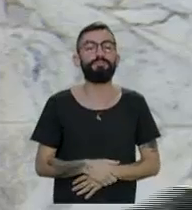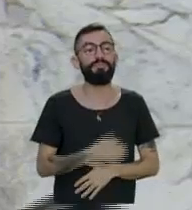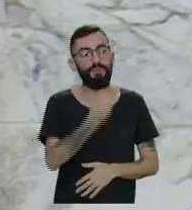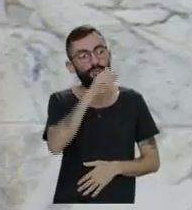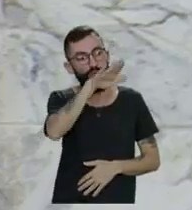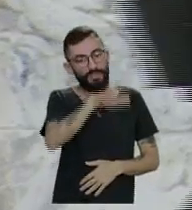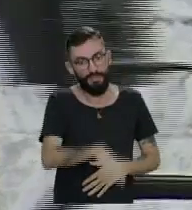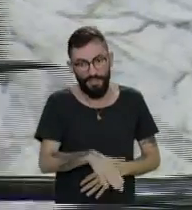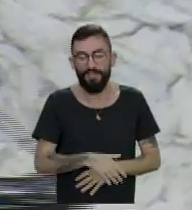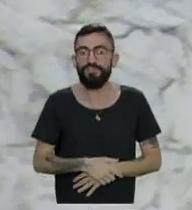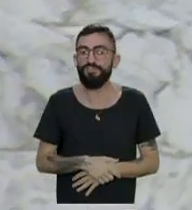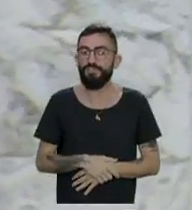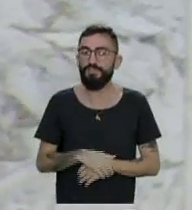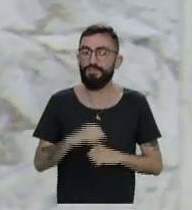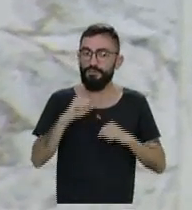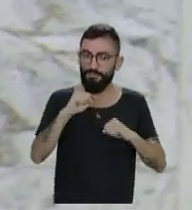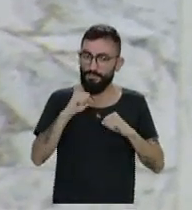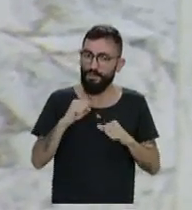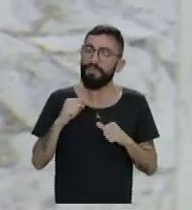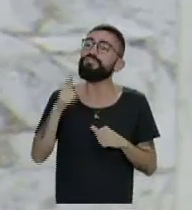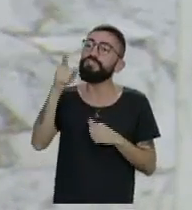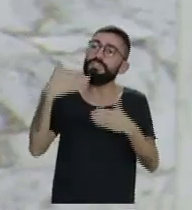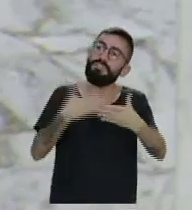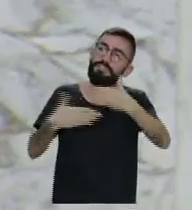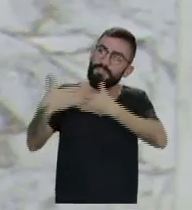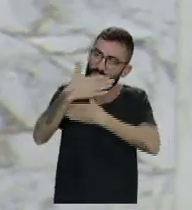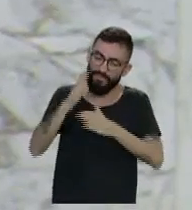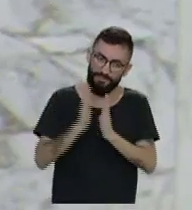toos por favor o senhor pode soltar o primeiro